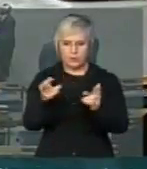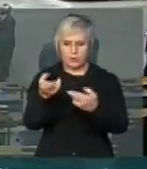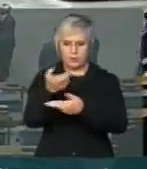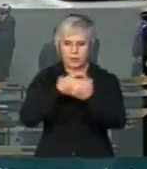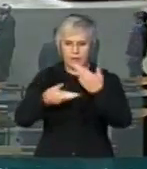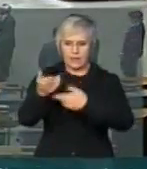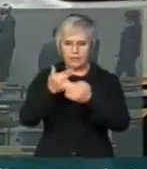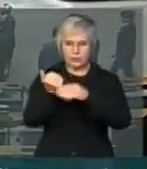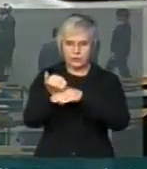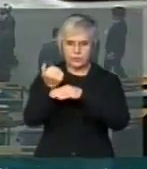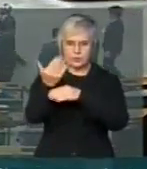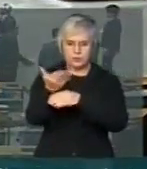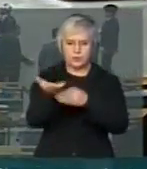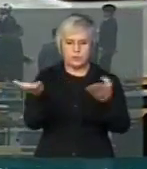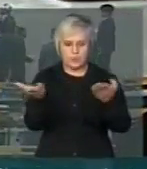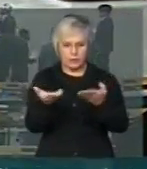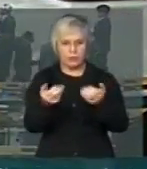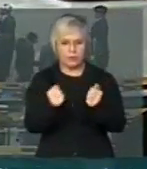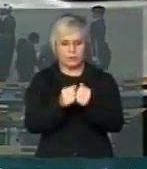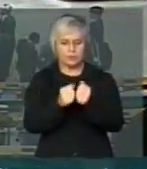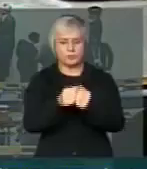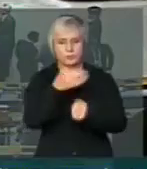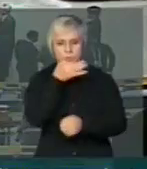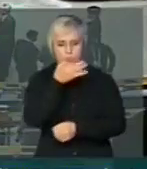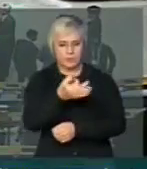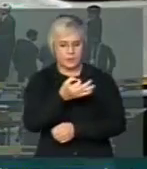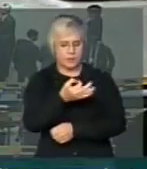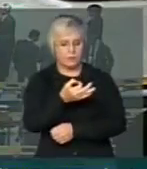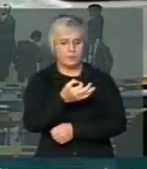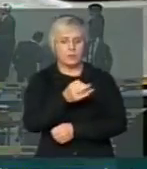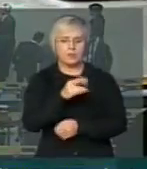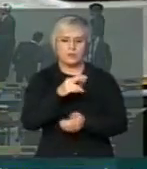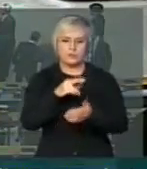então, enviado para a Comissão de Constituição e Justiça. Exatamente. Temos